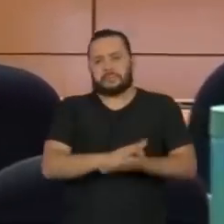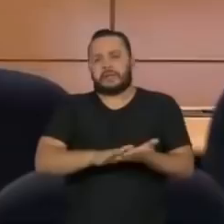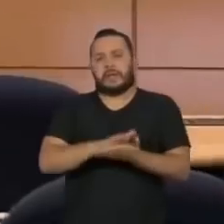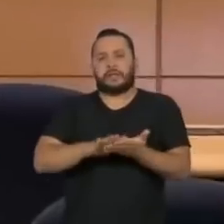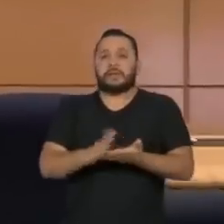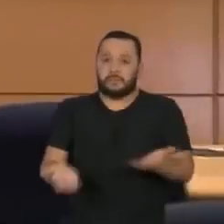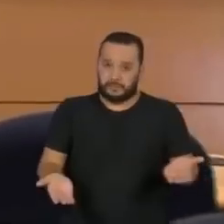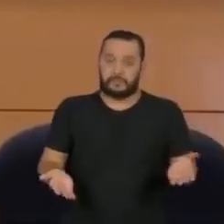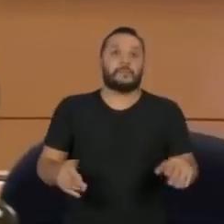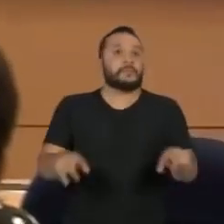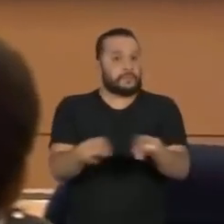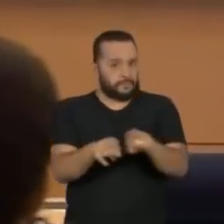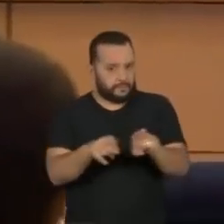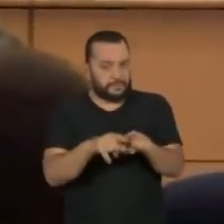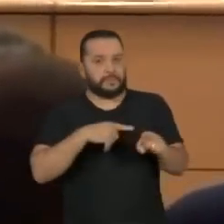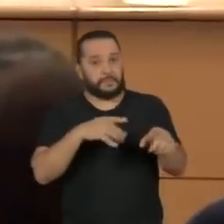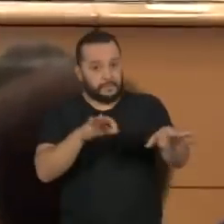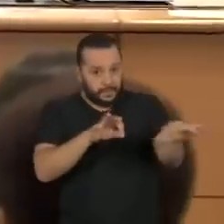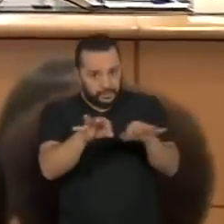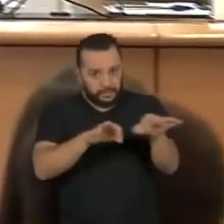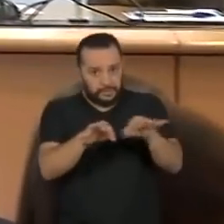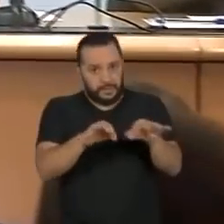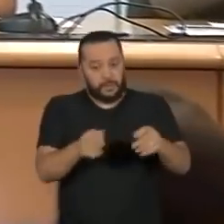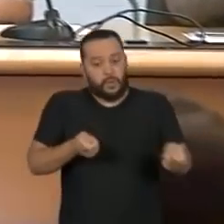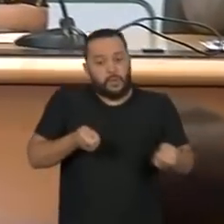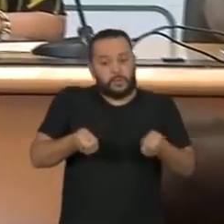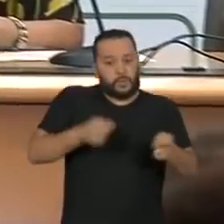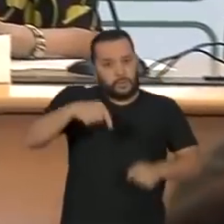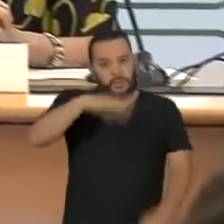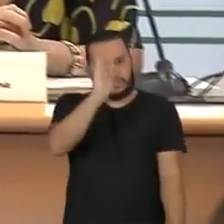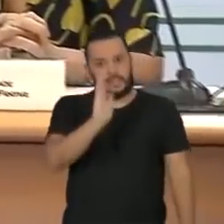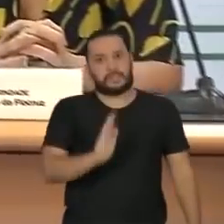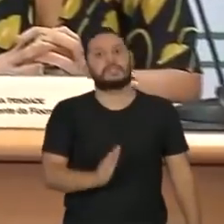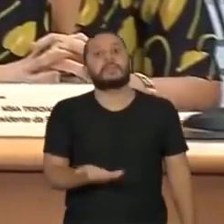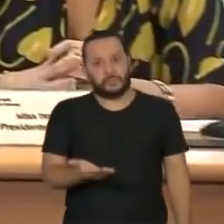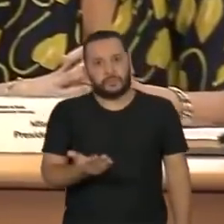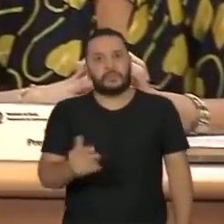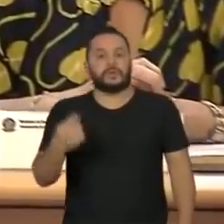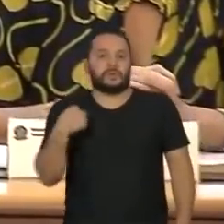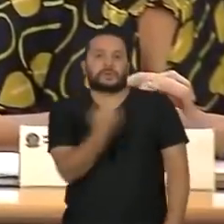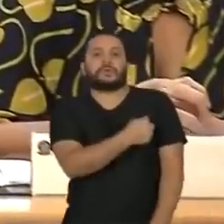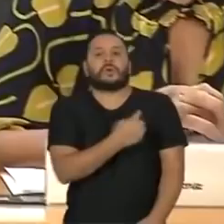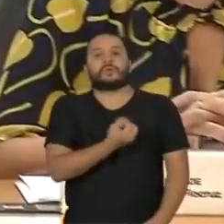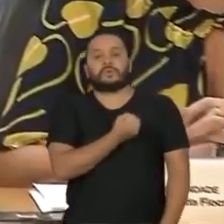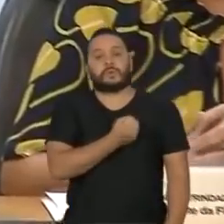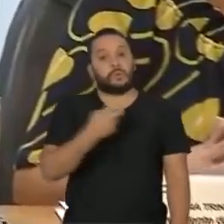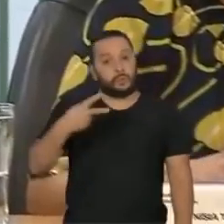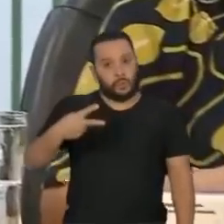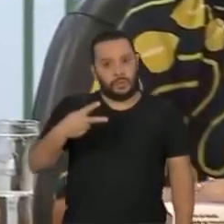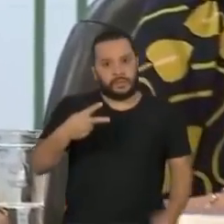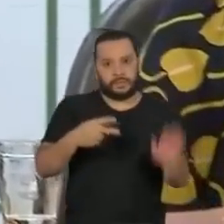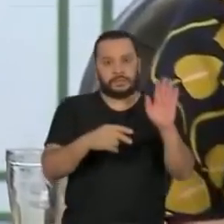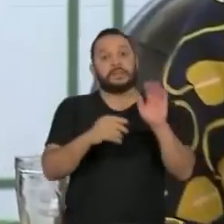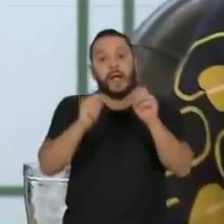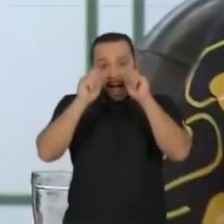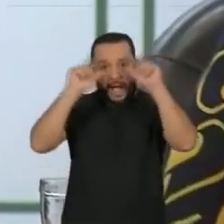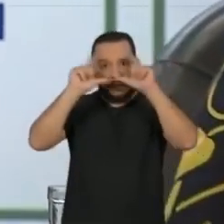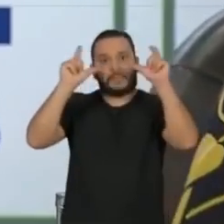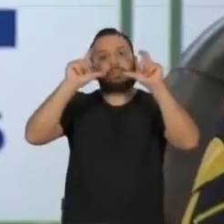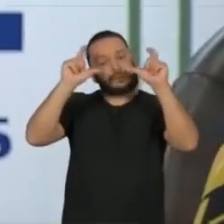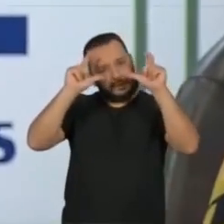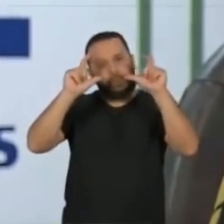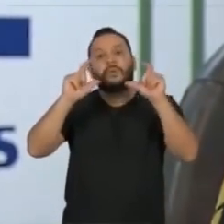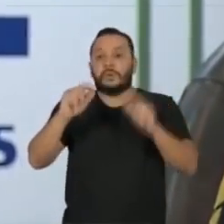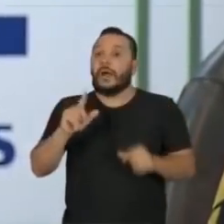nosso planejamento, no plano de contingência do Brasil, nós estamos no nível 2 de alerta, que